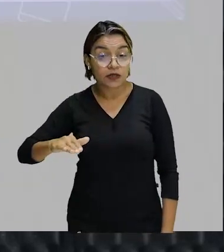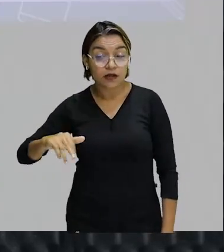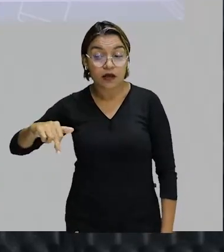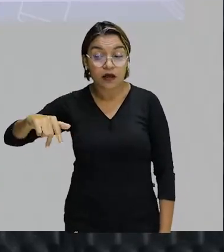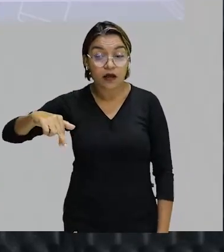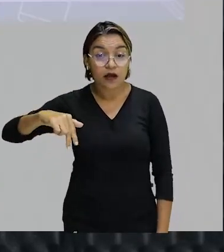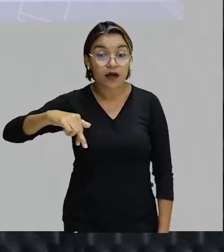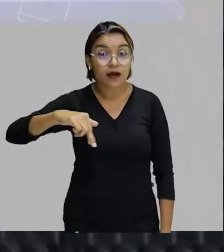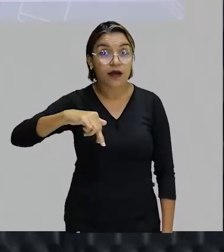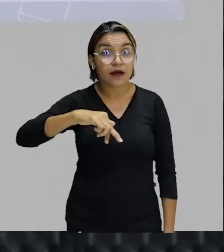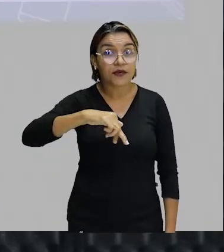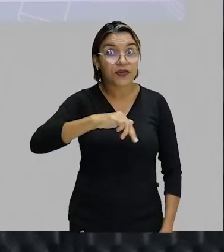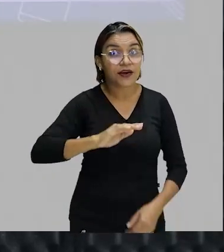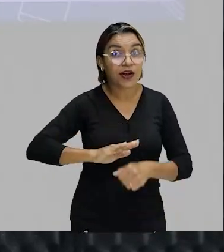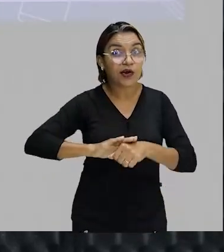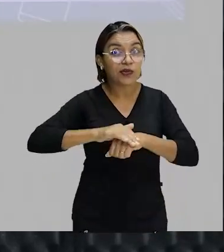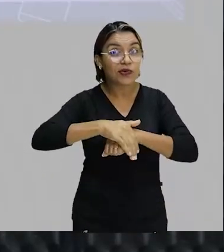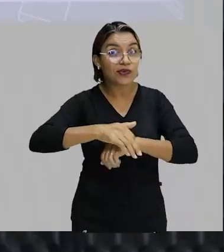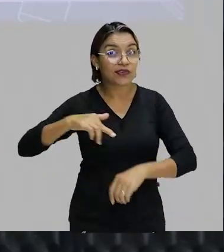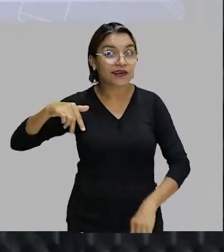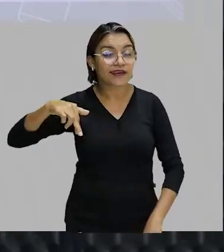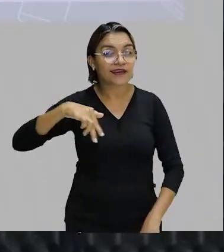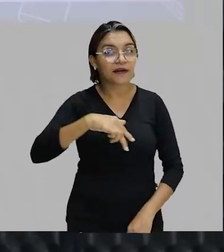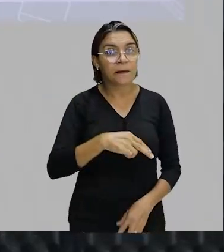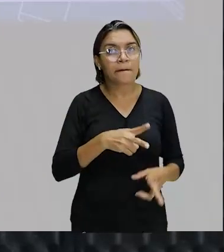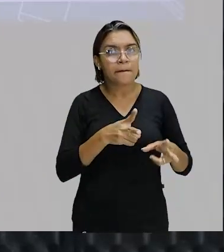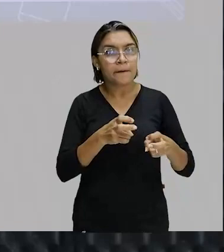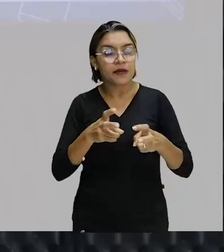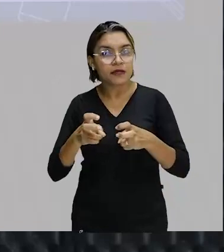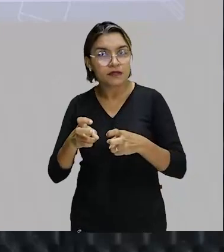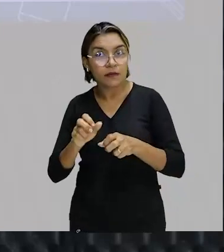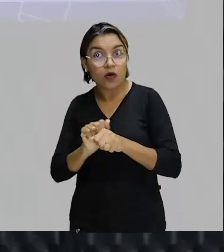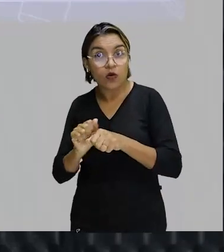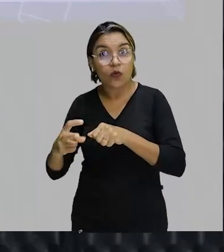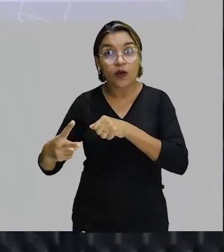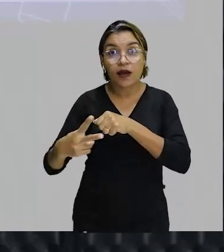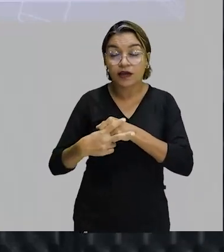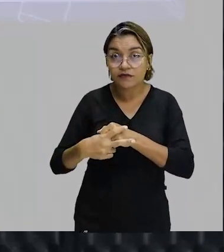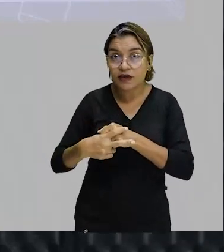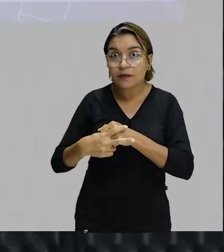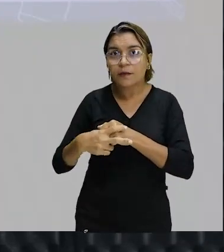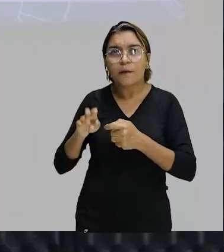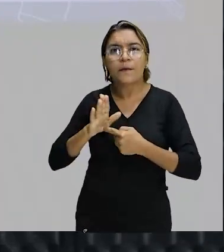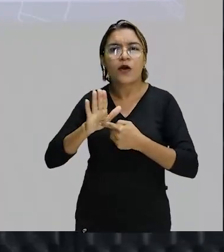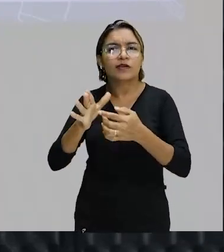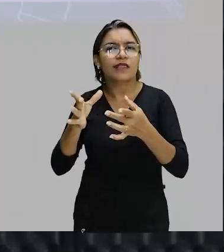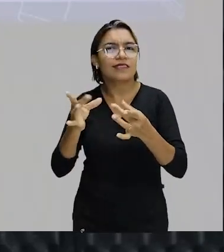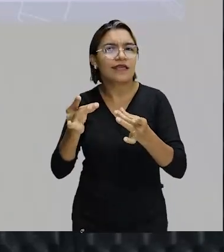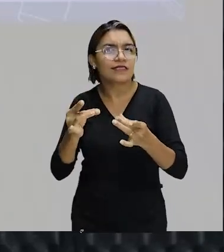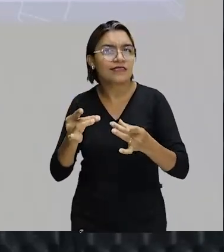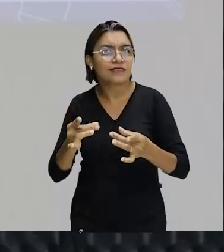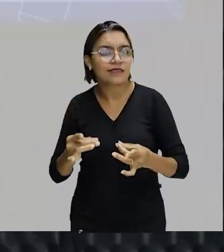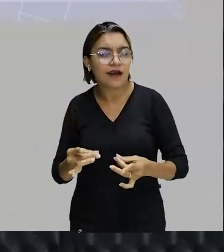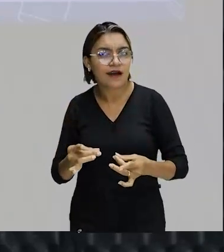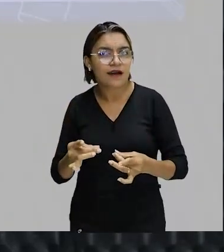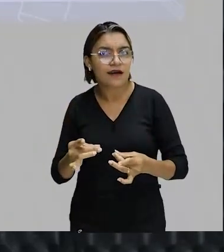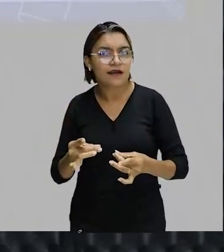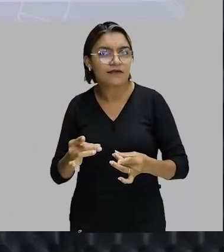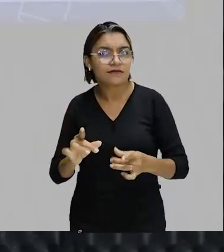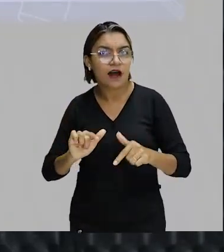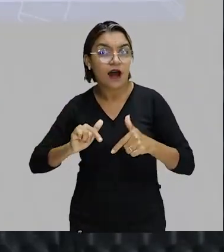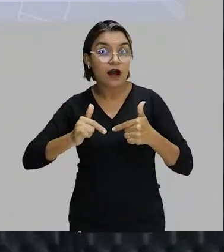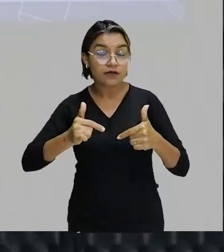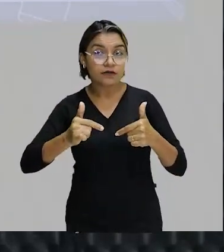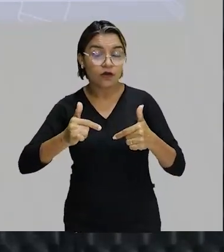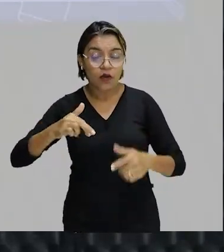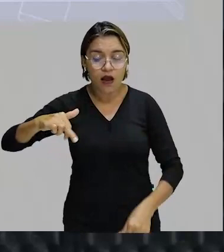caminhando ou andando à noite. Então, percebam que é o advérbio que me dá detalhes da caminhada dessa menina. Se